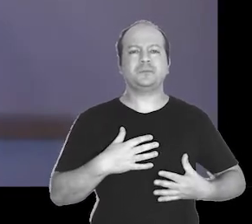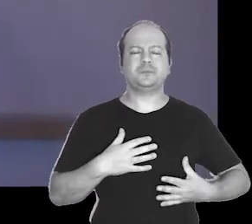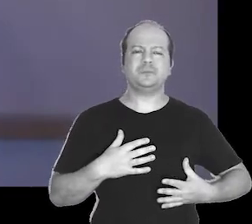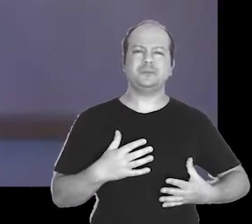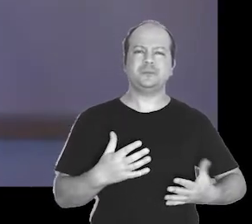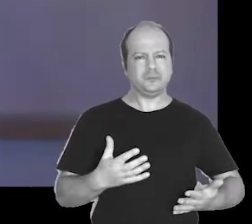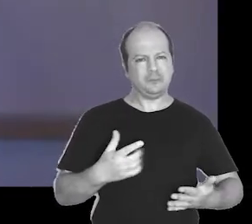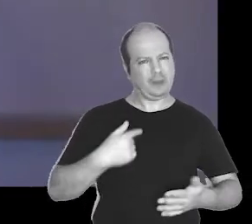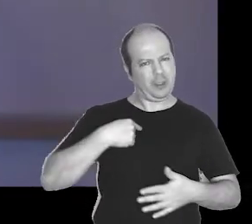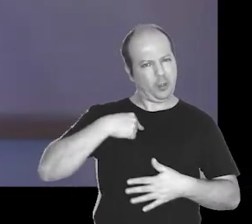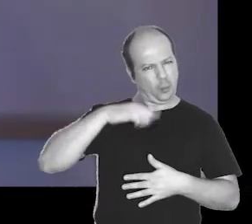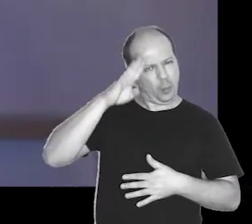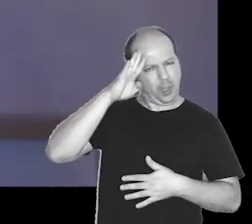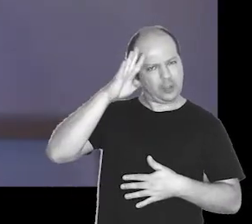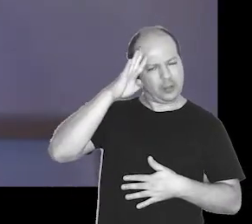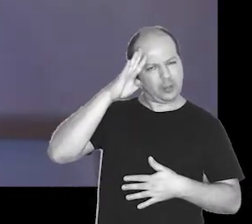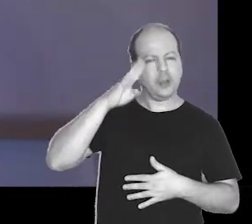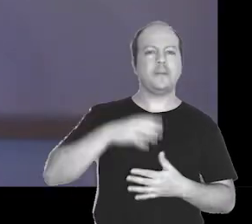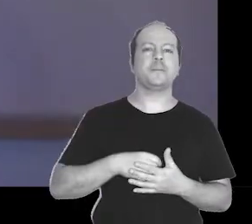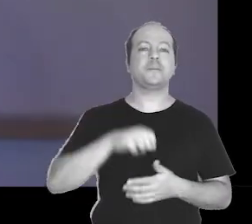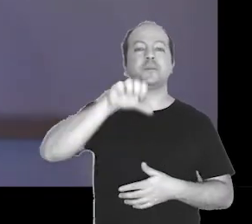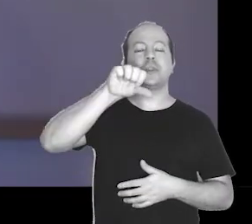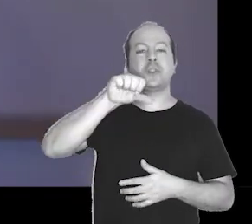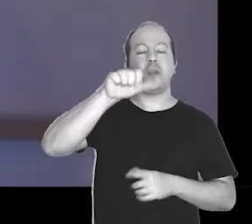Na quarta-feira,